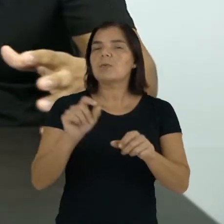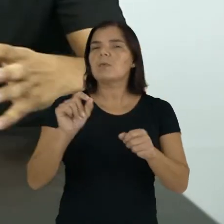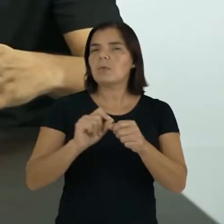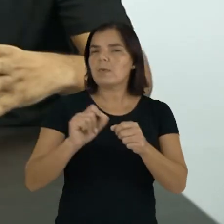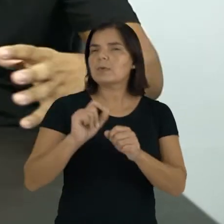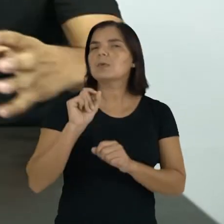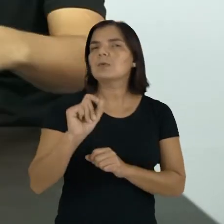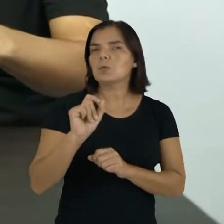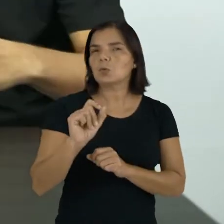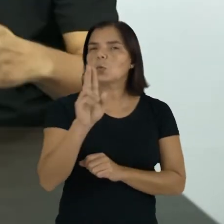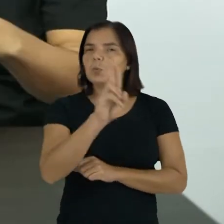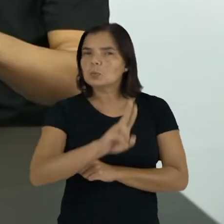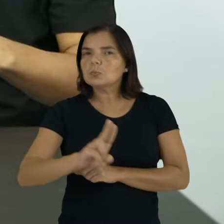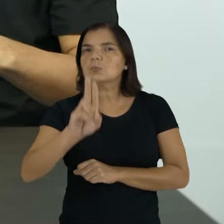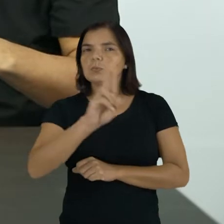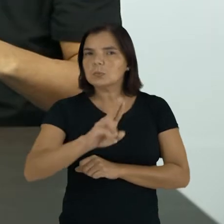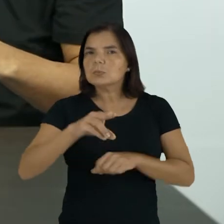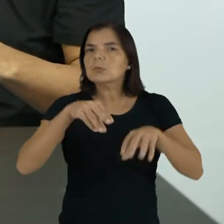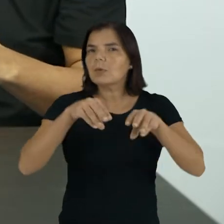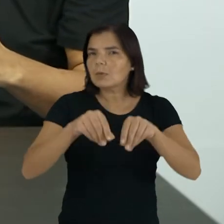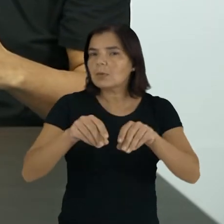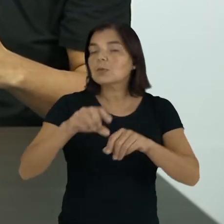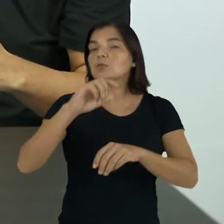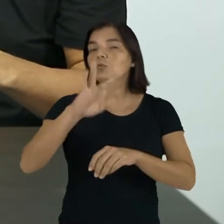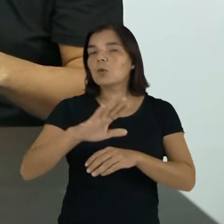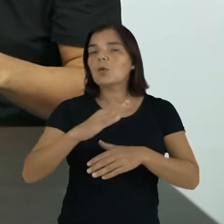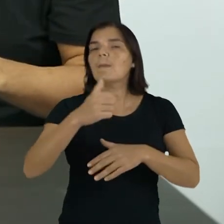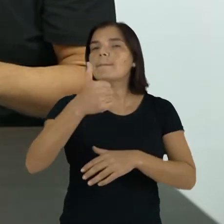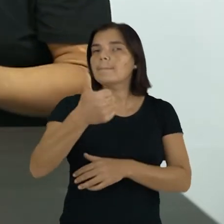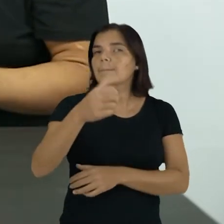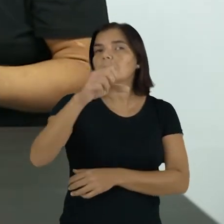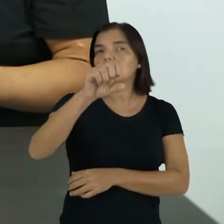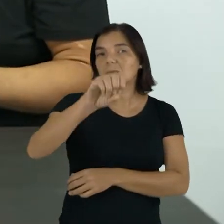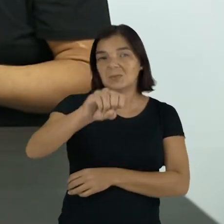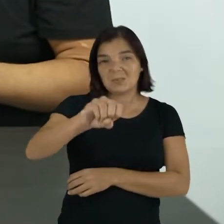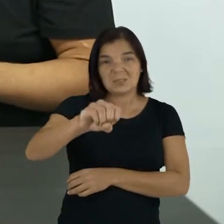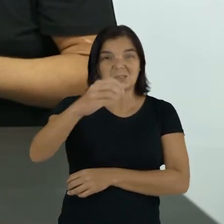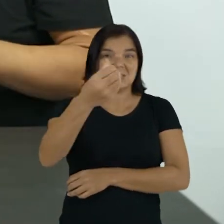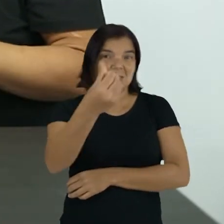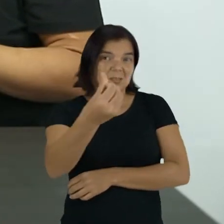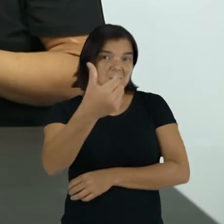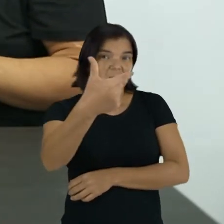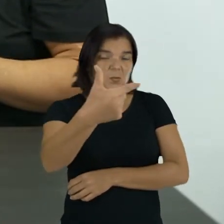fazer uso desse território somente a partir do ano de 1962.